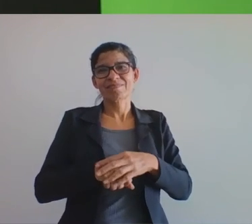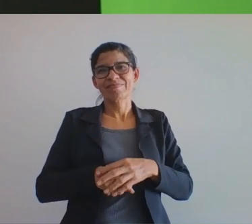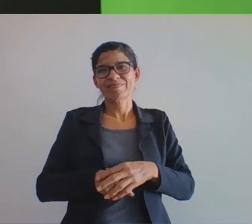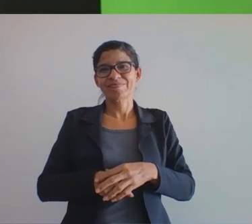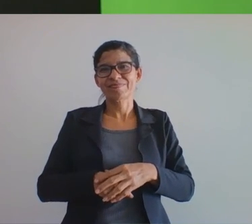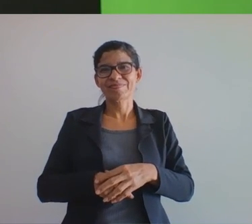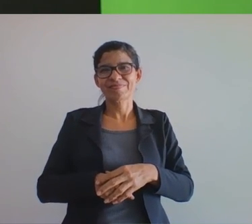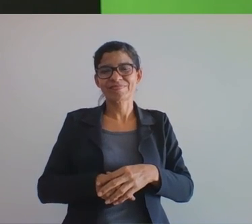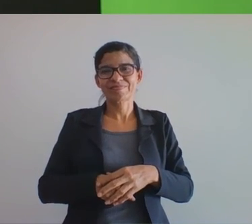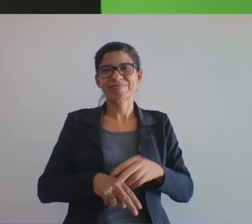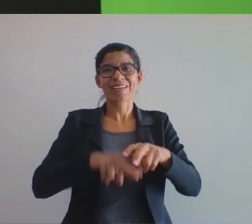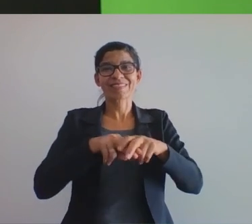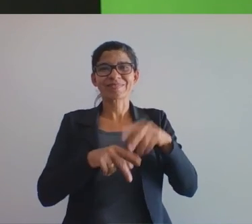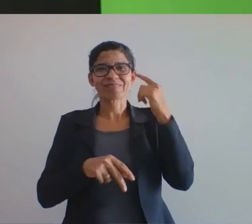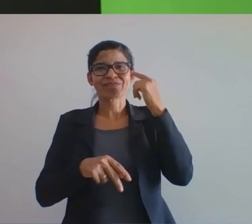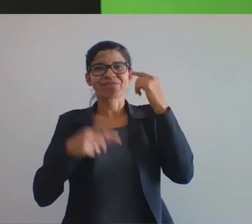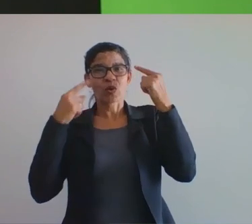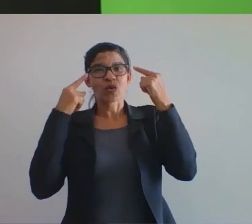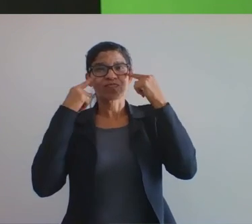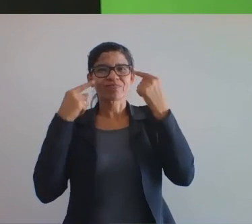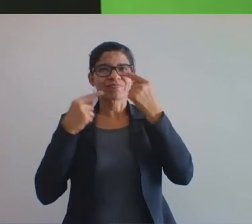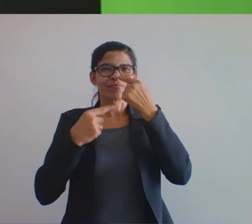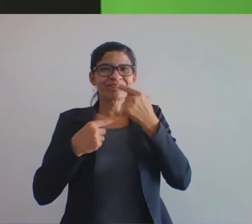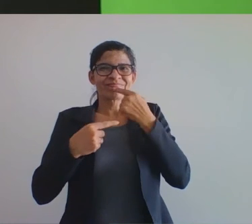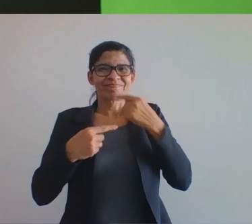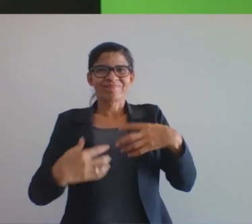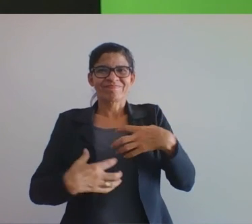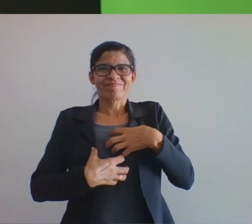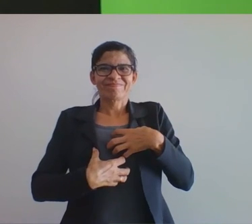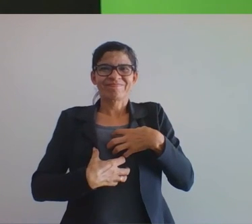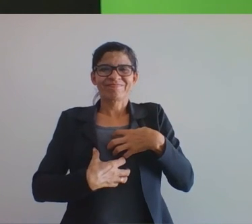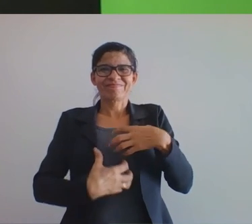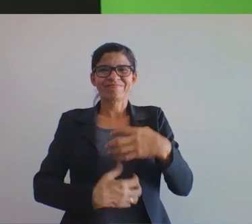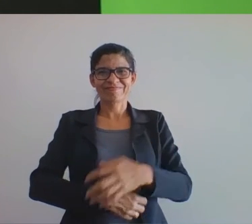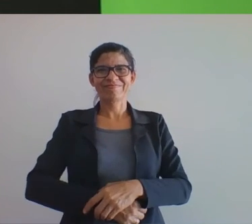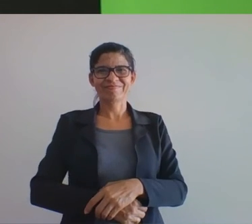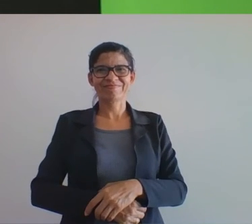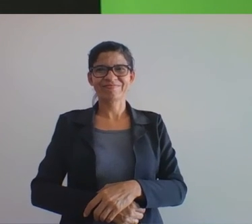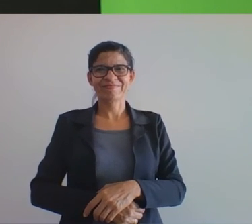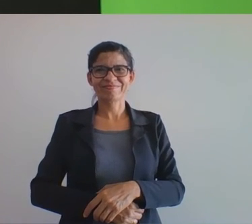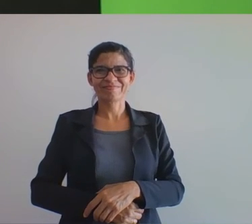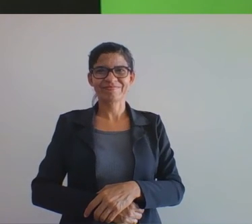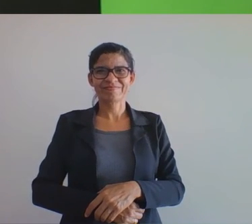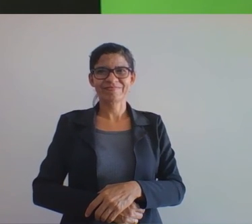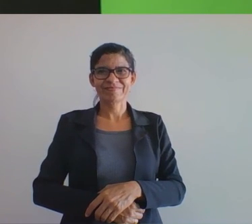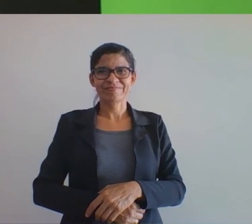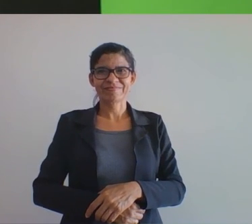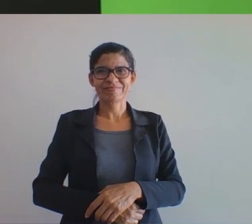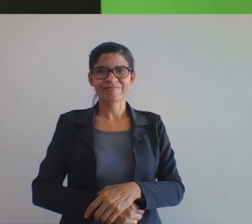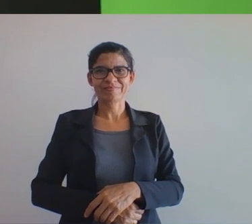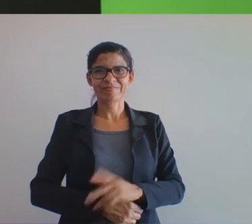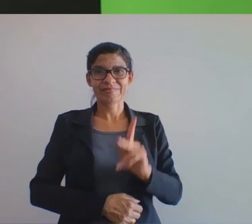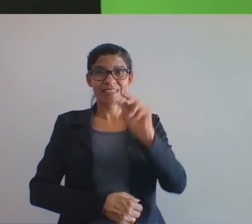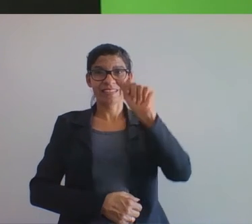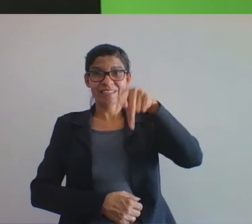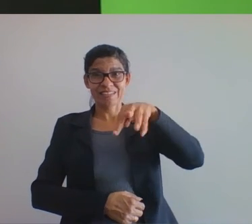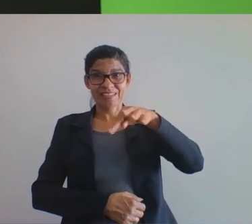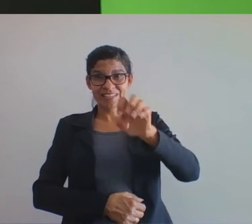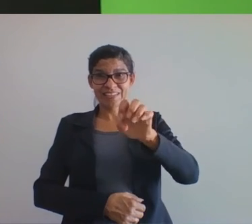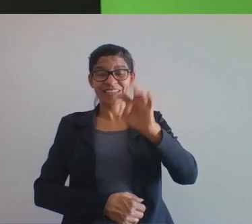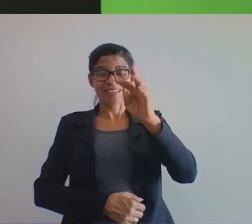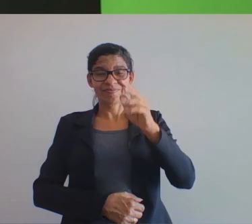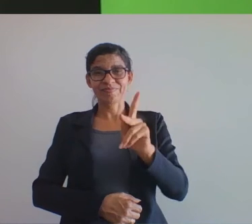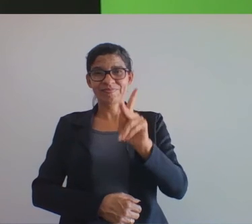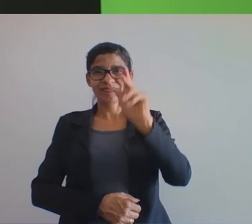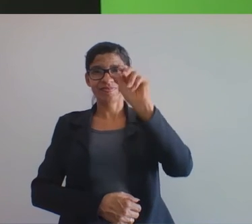O criticismo chega com Kant, que arruma a bagunça. Para ele, tudo que já tinha sido colocado antes pelo